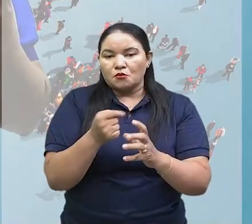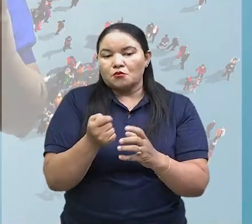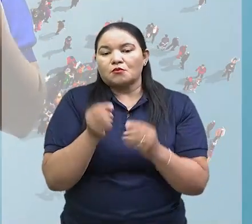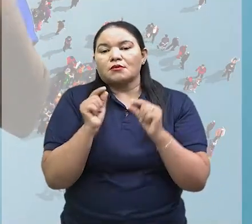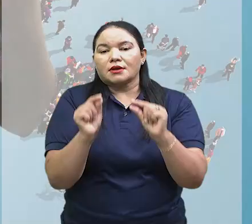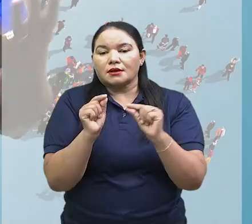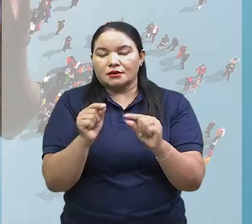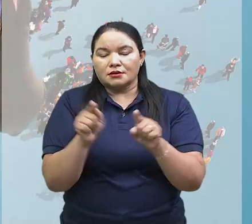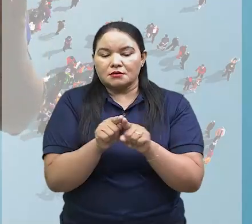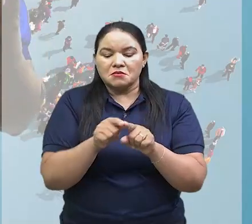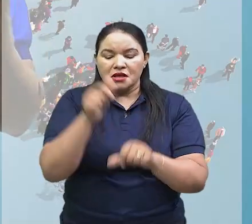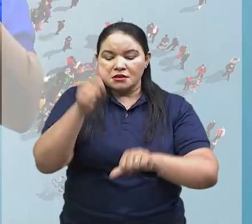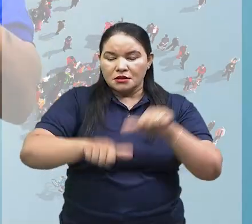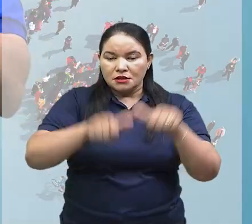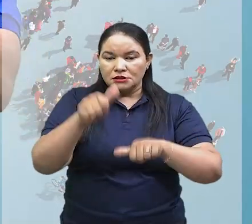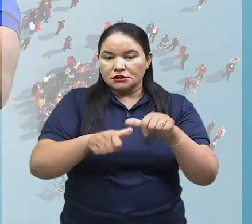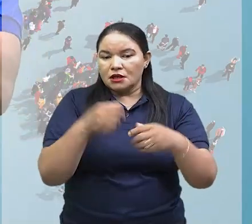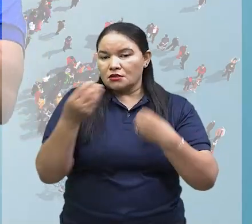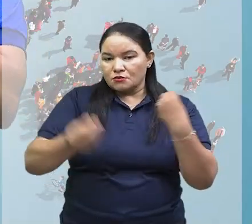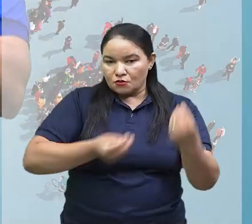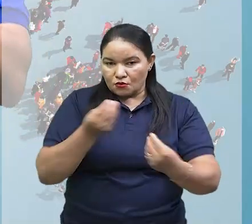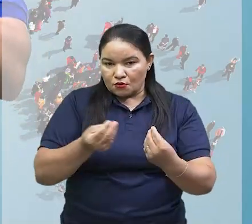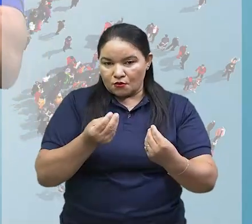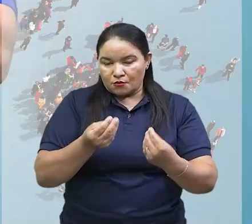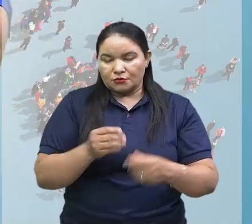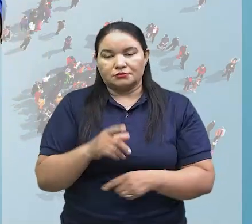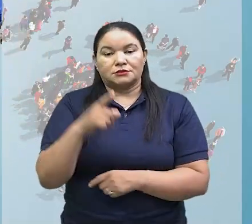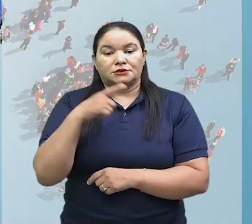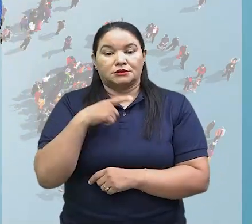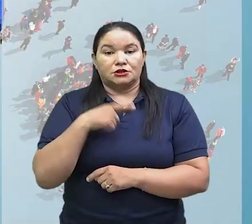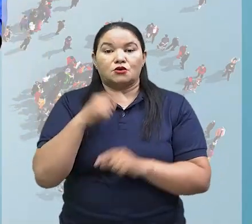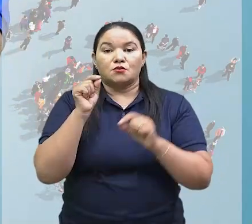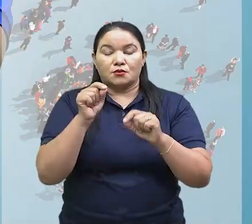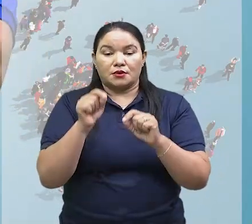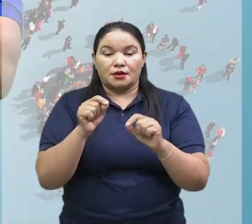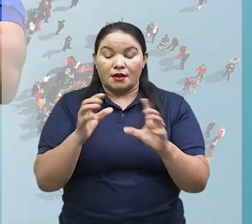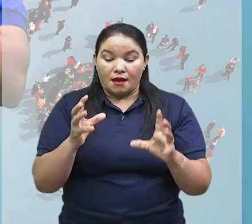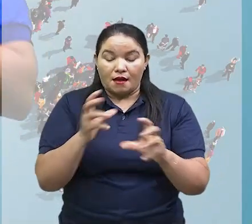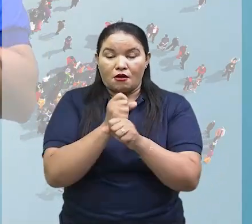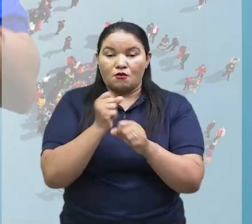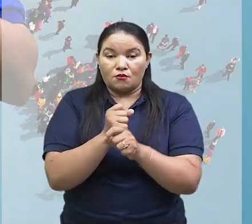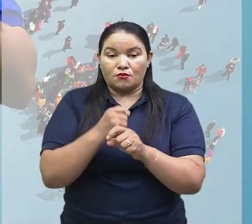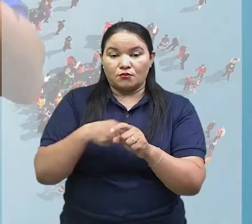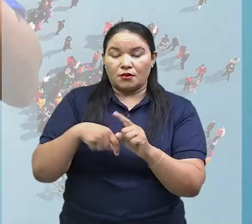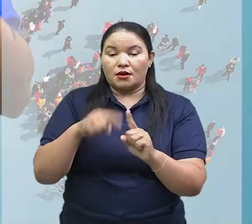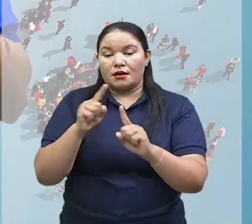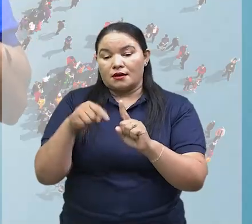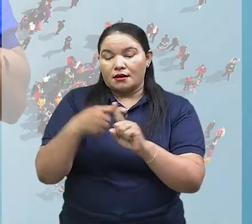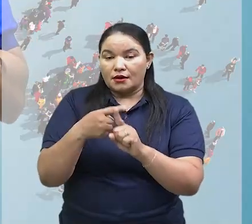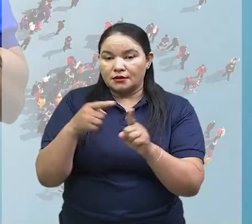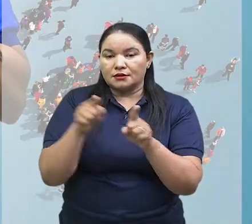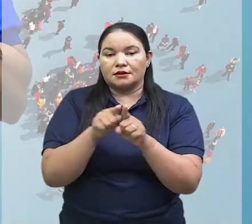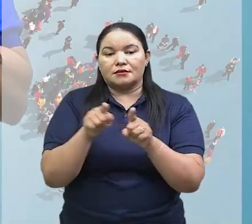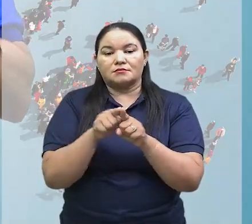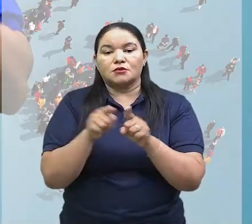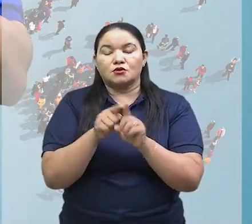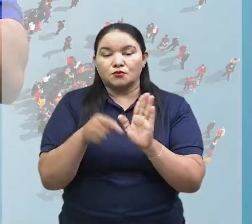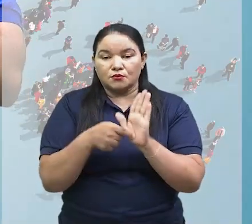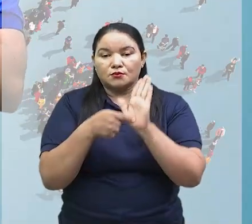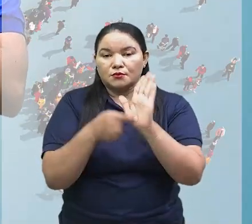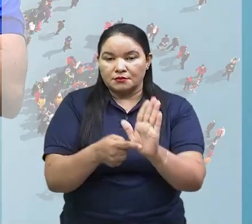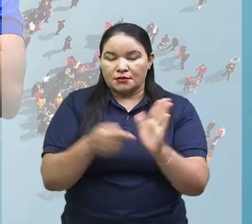são analisados? Gente, a gente vai ter o recenseamento e a parte de amostragem,